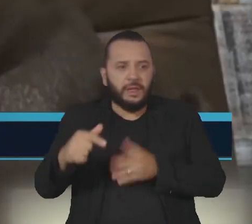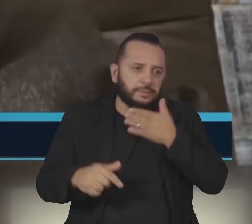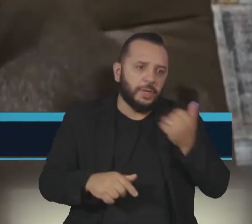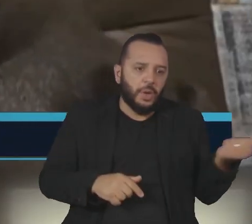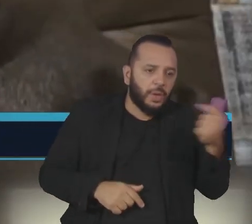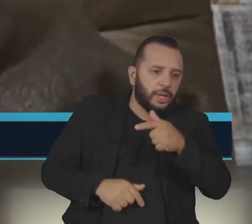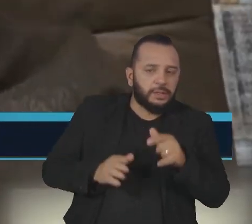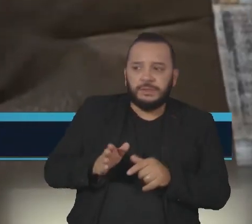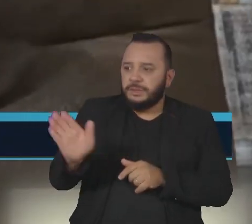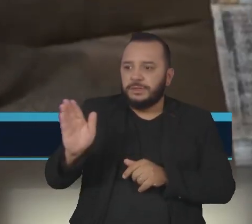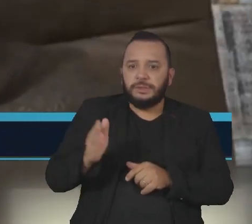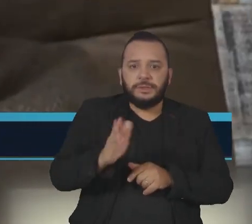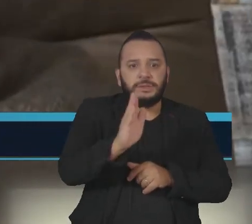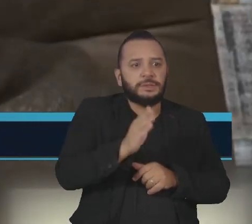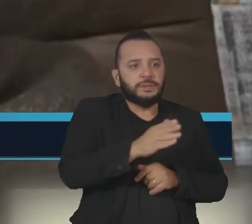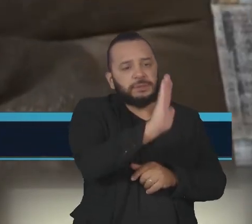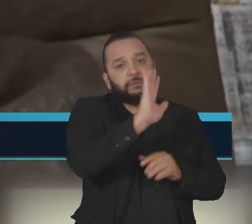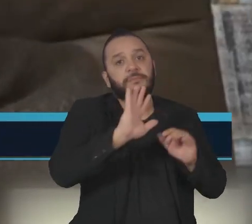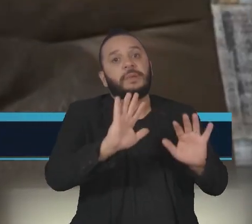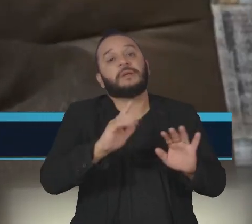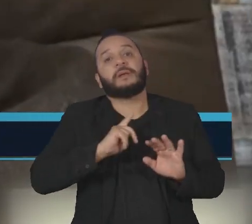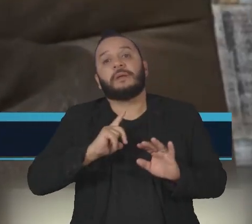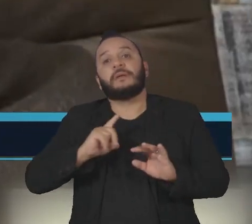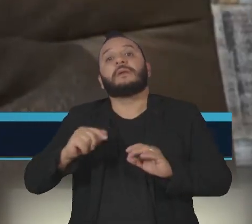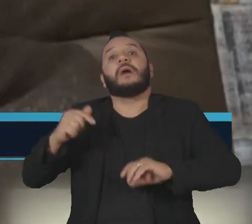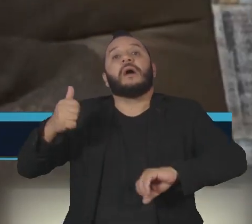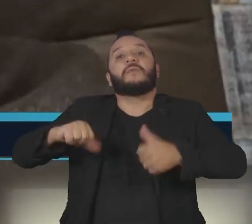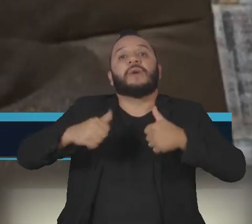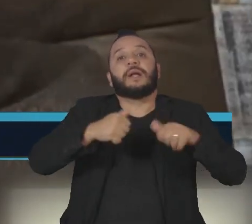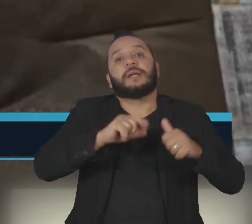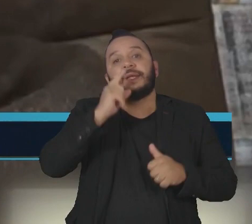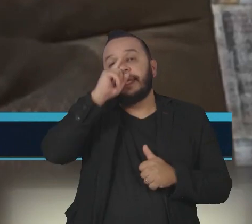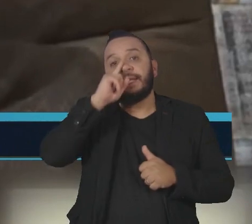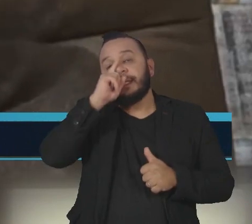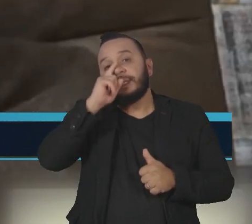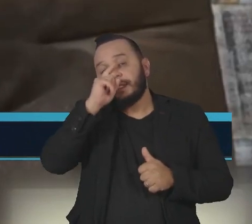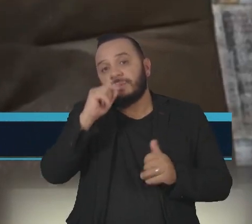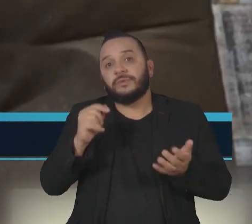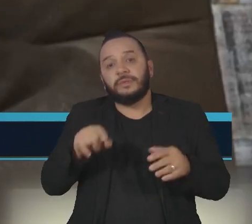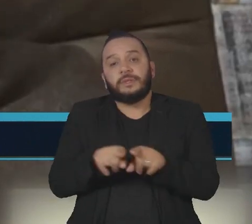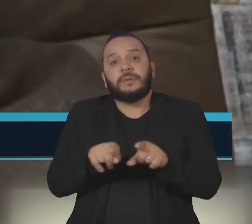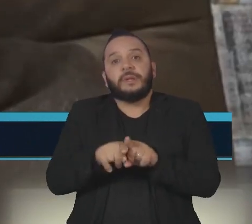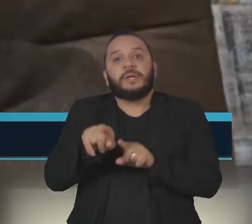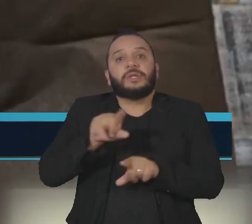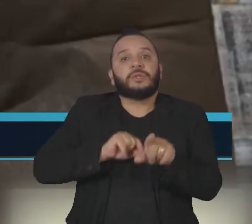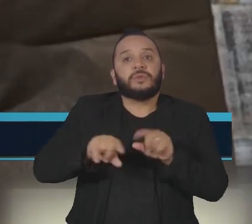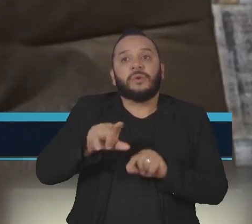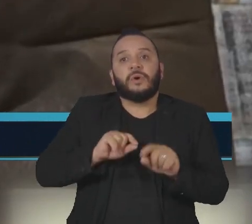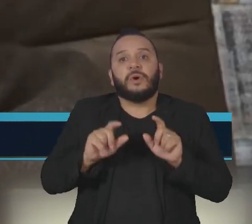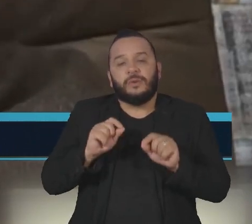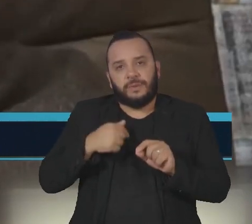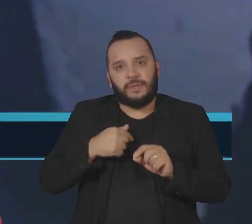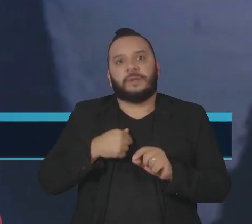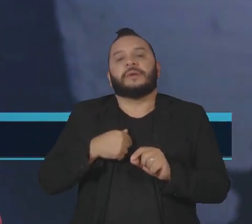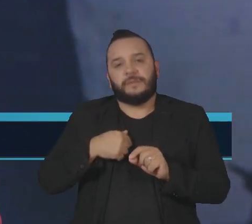mas quem avalia os riscos e escolhe os valores é a